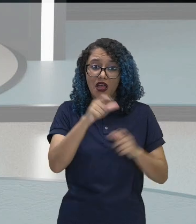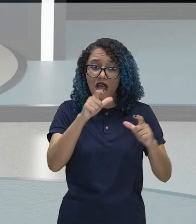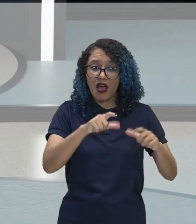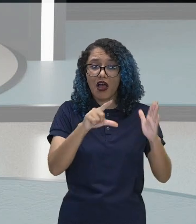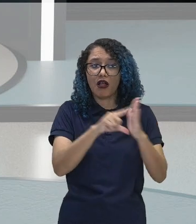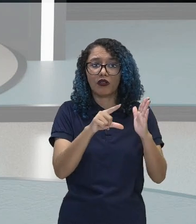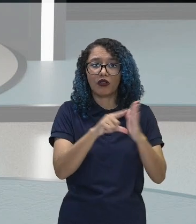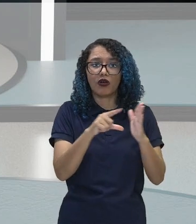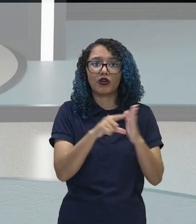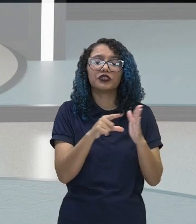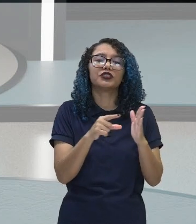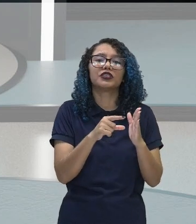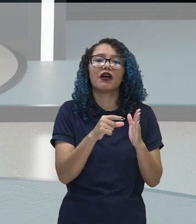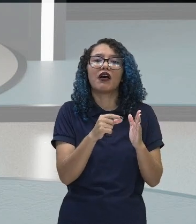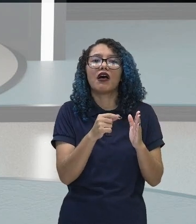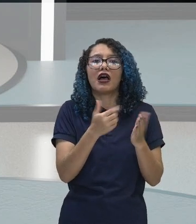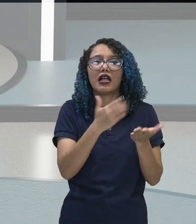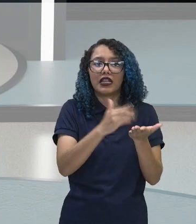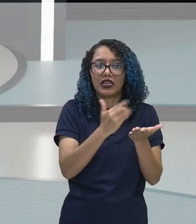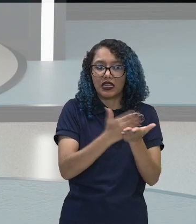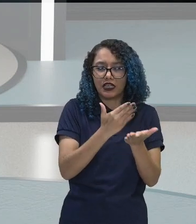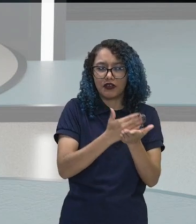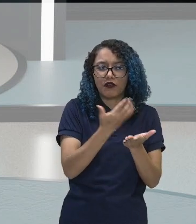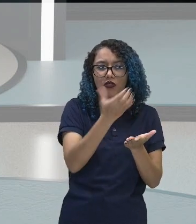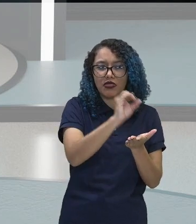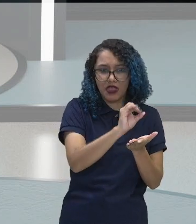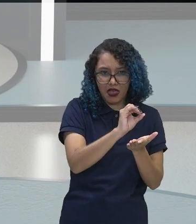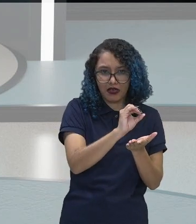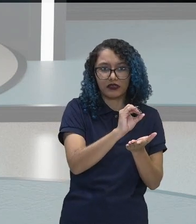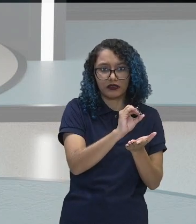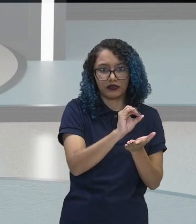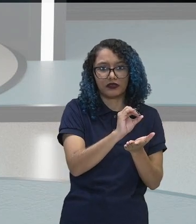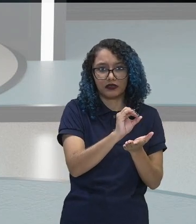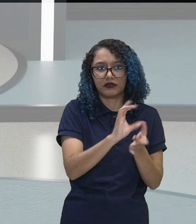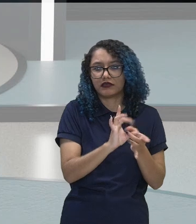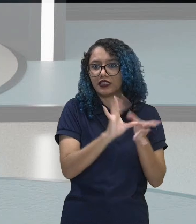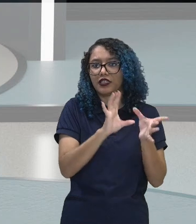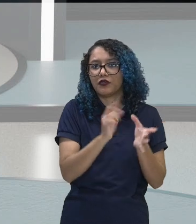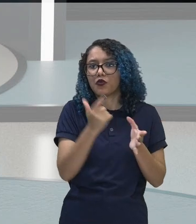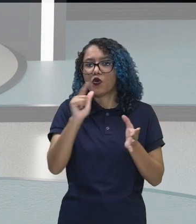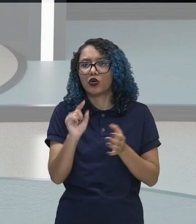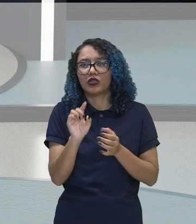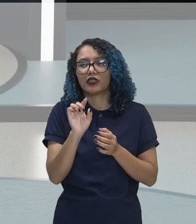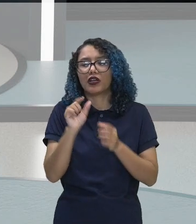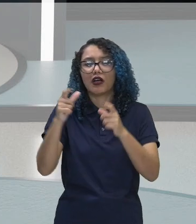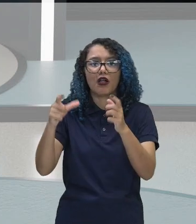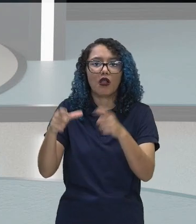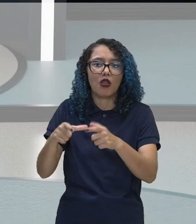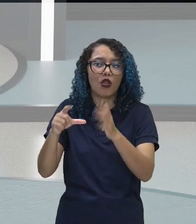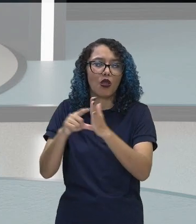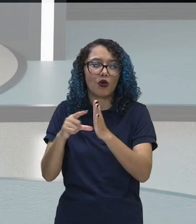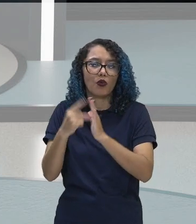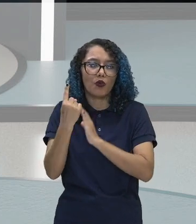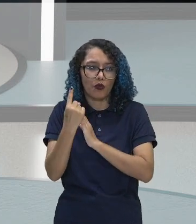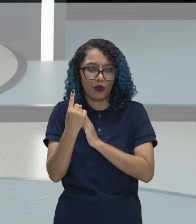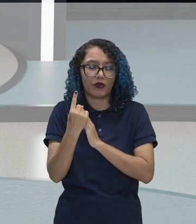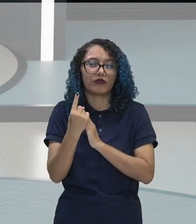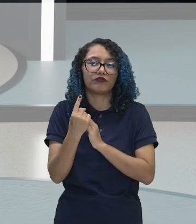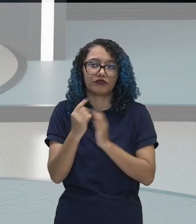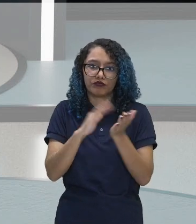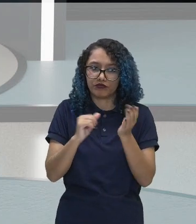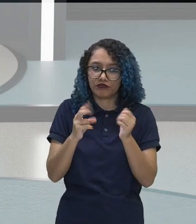disponíveis, a outra, 1. Então, suprimindo o verbo aí, né? Continuando, isso é